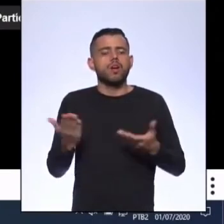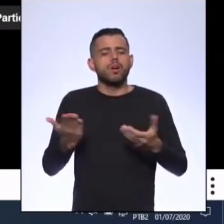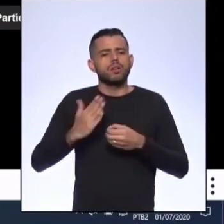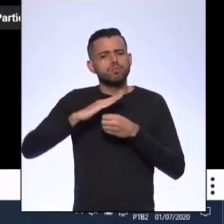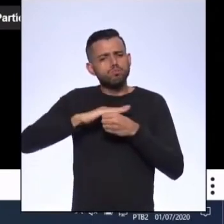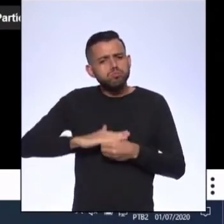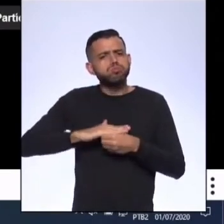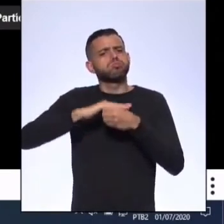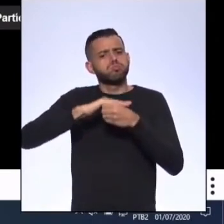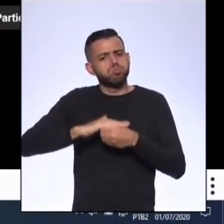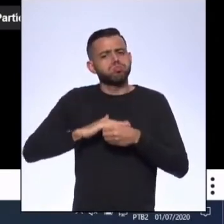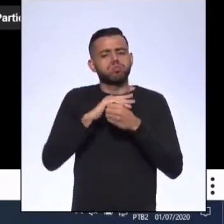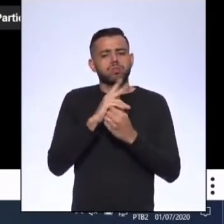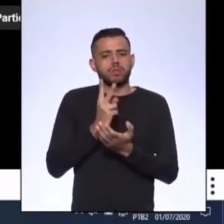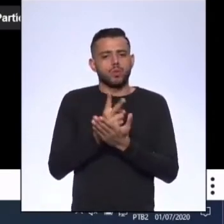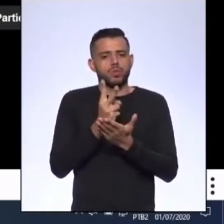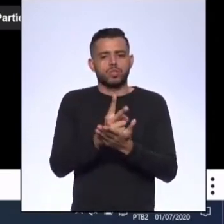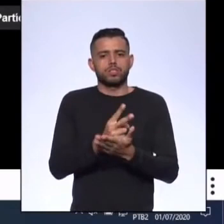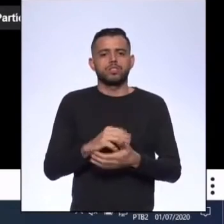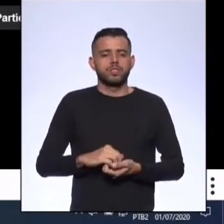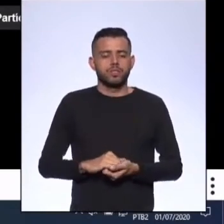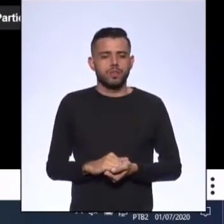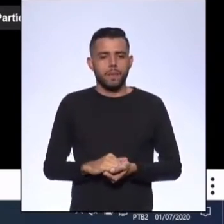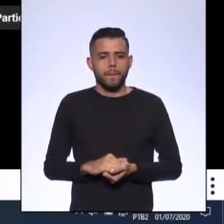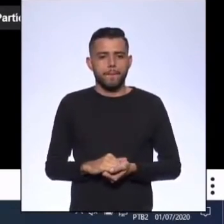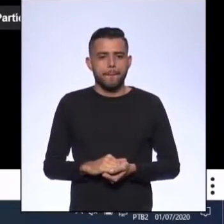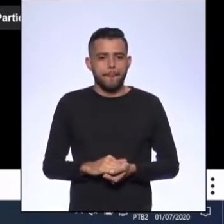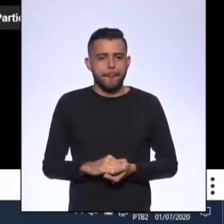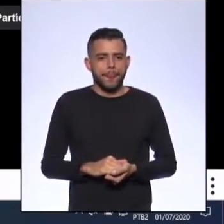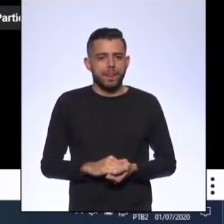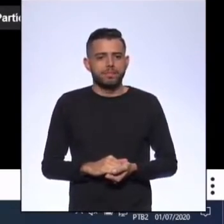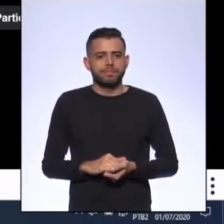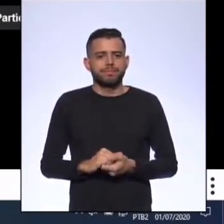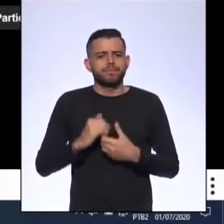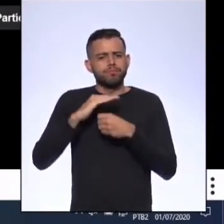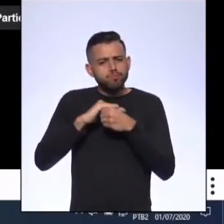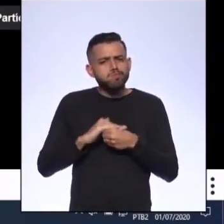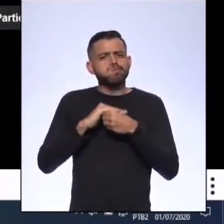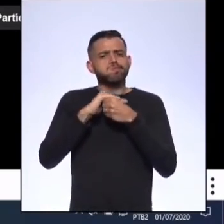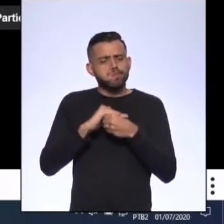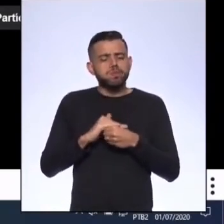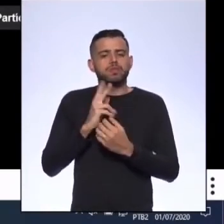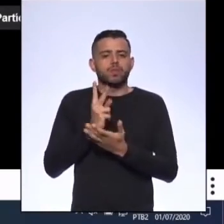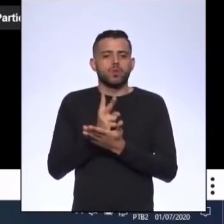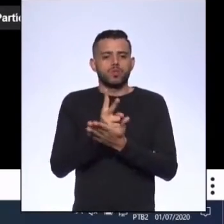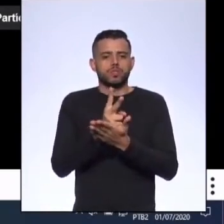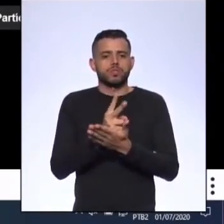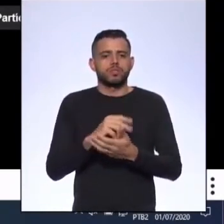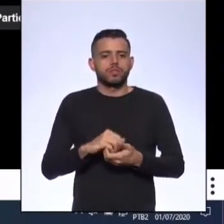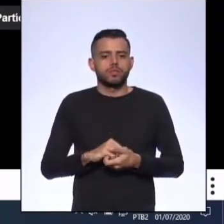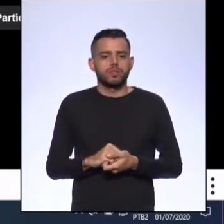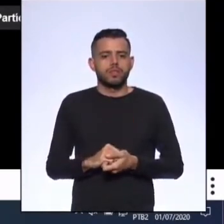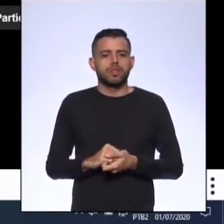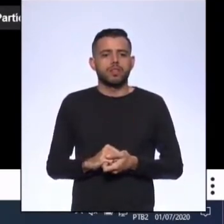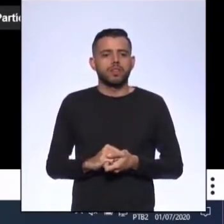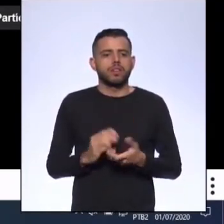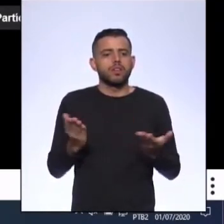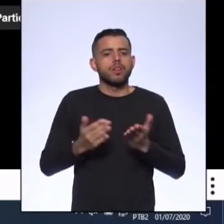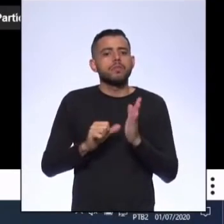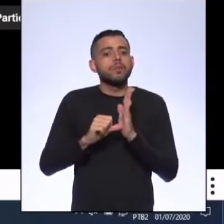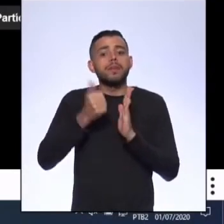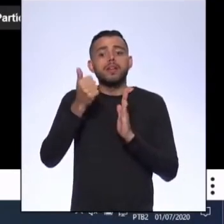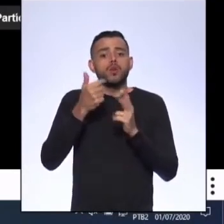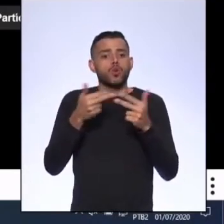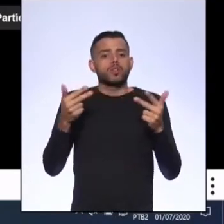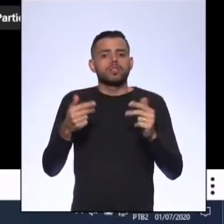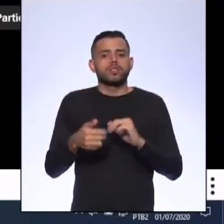constante. Vamos ver aqui. Agora, vamos lá lembrar assim, ó, a pressão é constante, tá? E aí, primeira coisa que eu ando de colocar essa aqui,